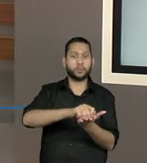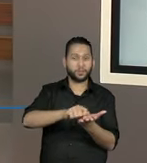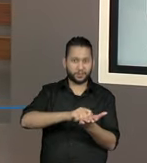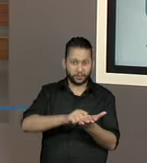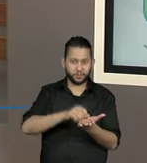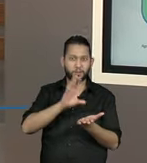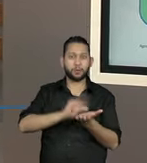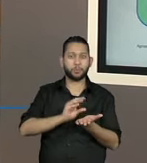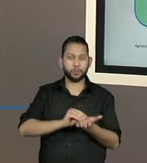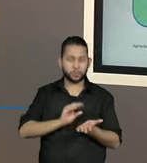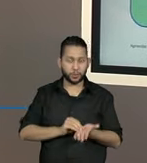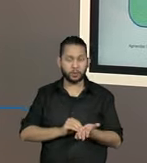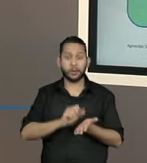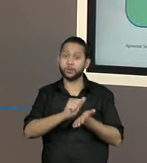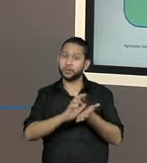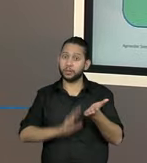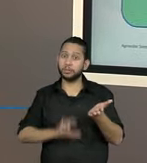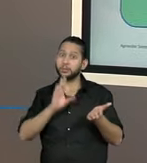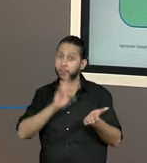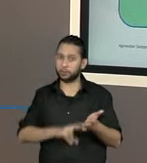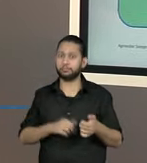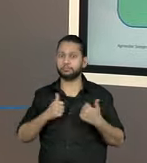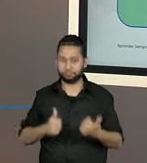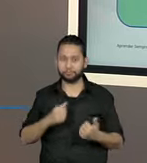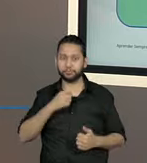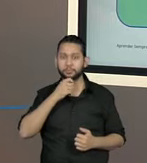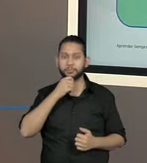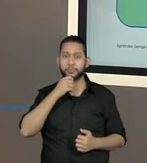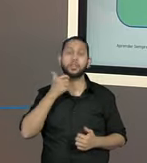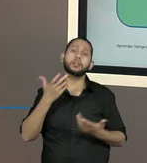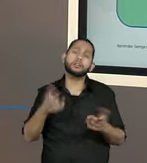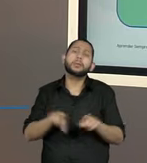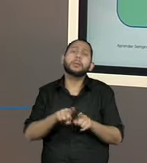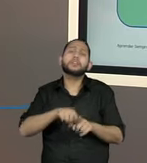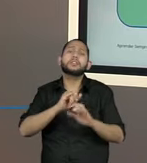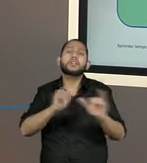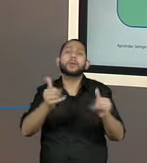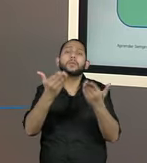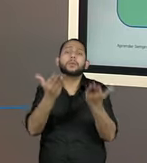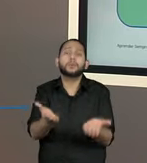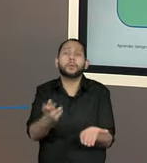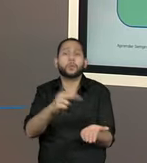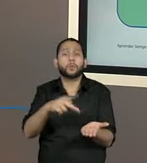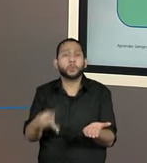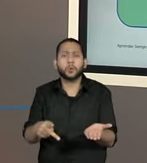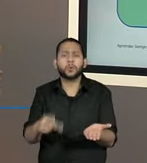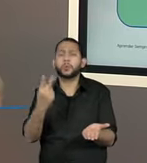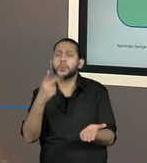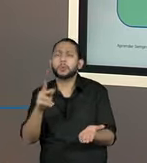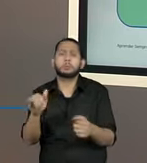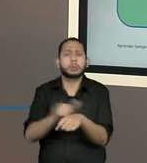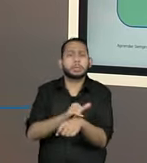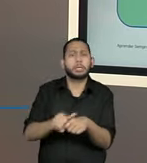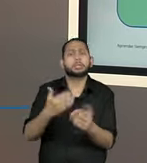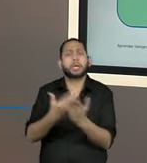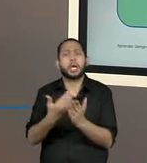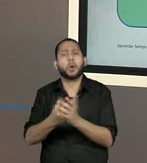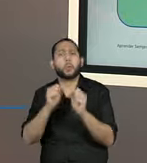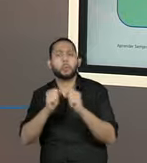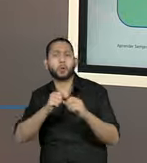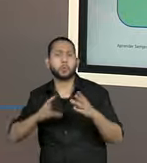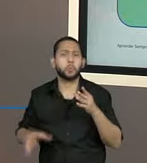de realizar as atividades no caderno. Lembrando que você, professor do quarto ano, pode incrementar essa aula, passar